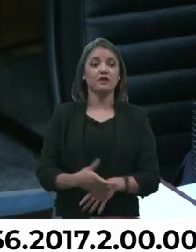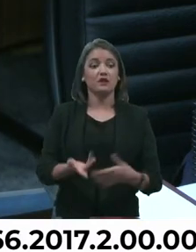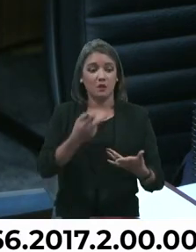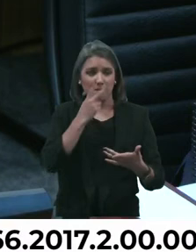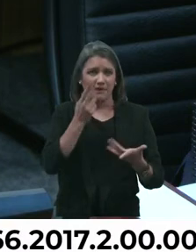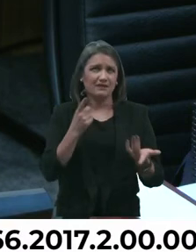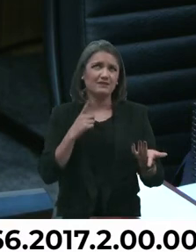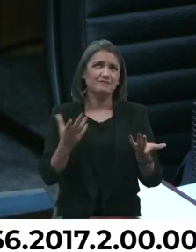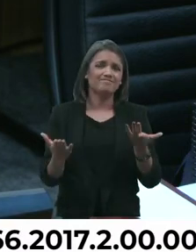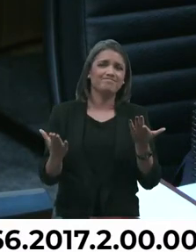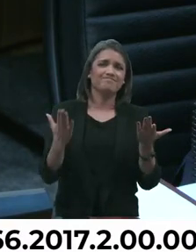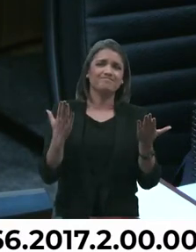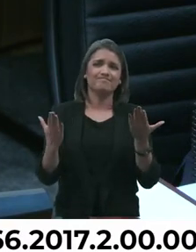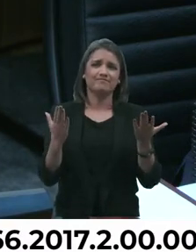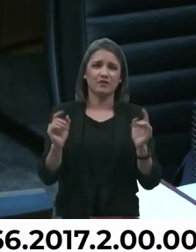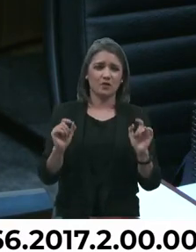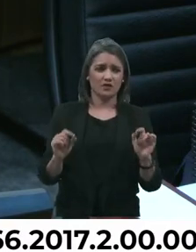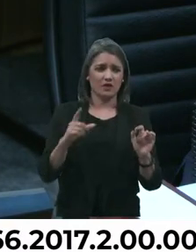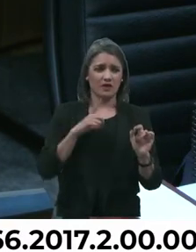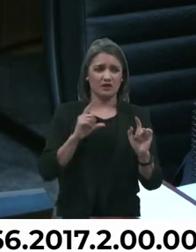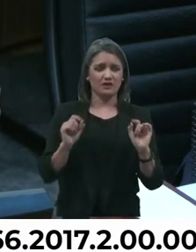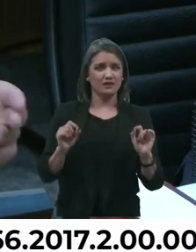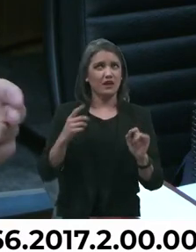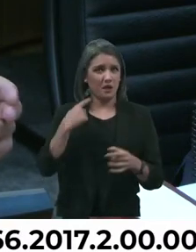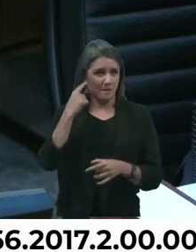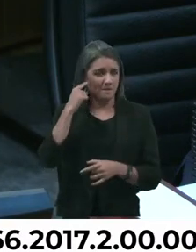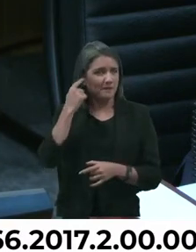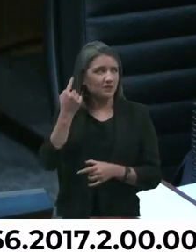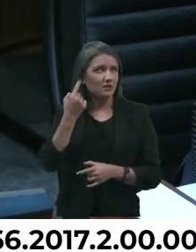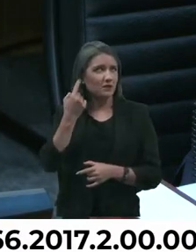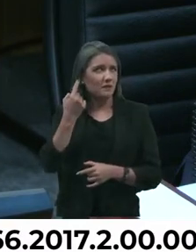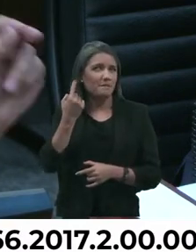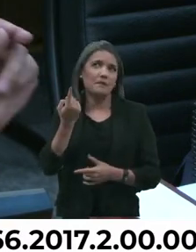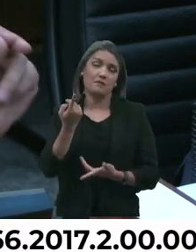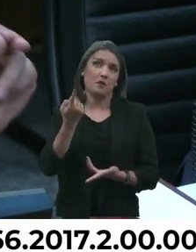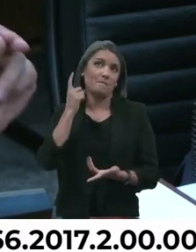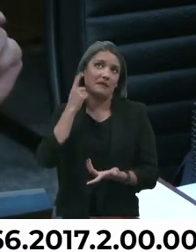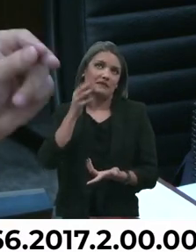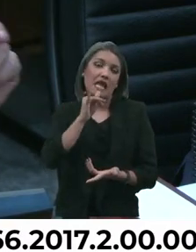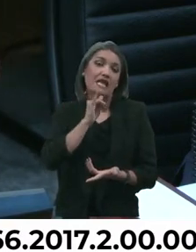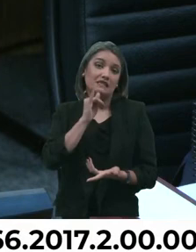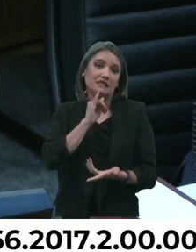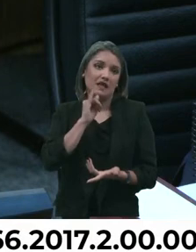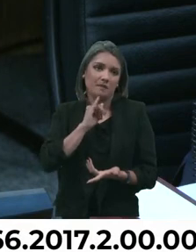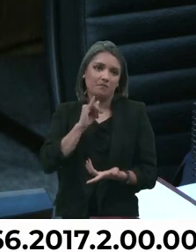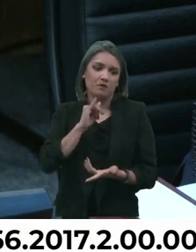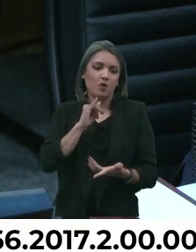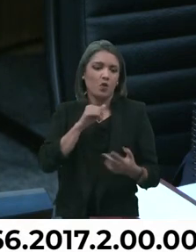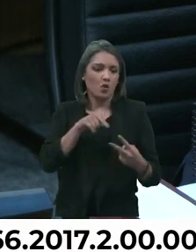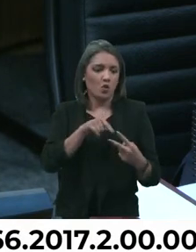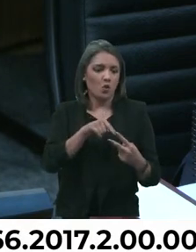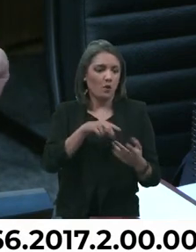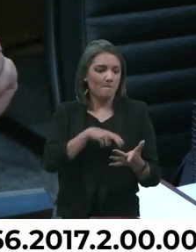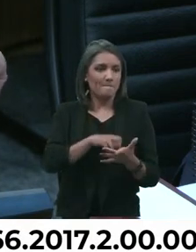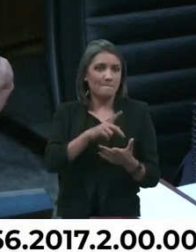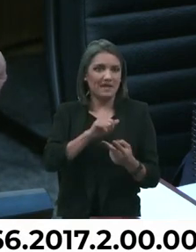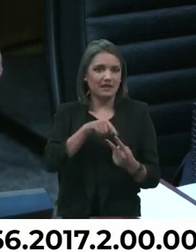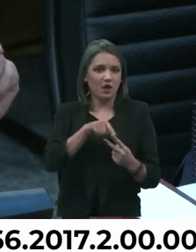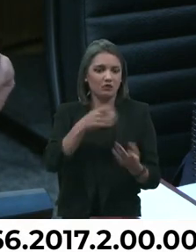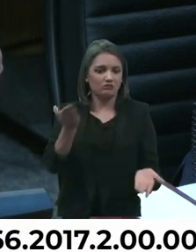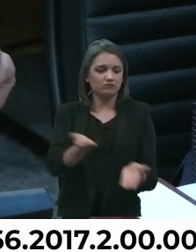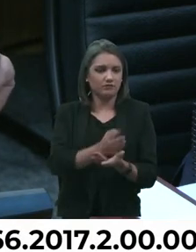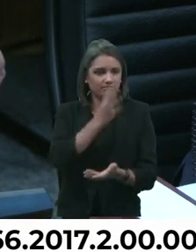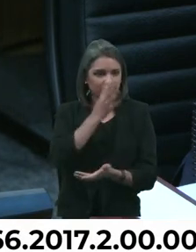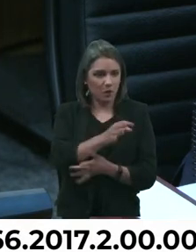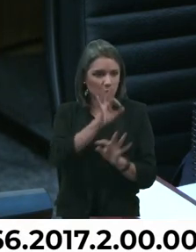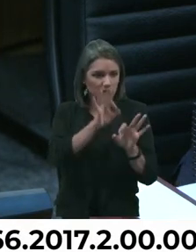Por quê? Vamos supor que o magistrado tivesse sido condenado na ação penal. O prazo prescricional